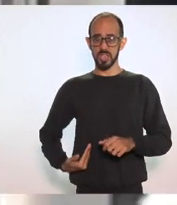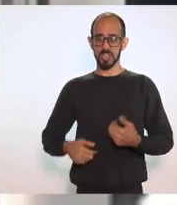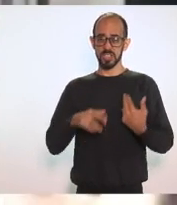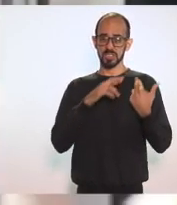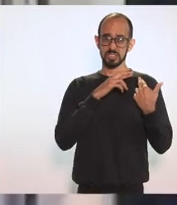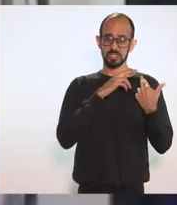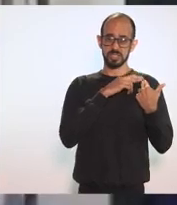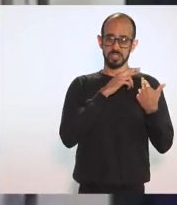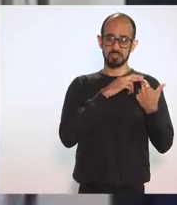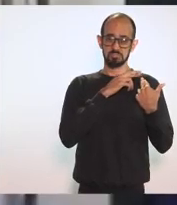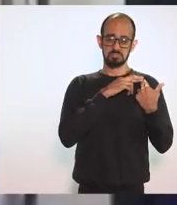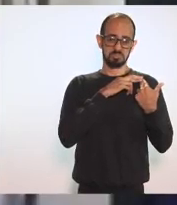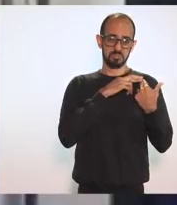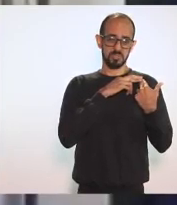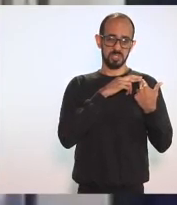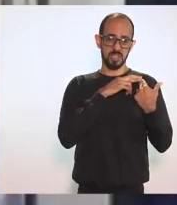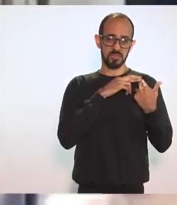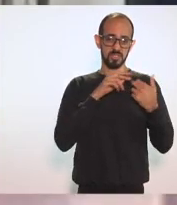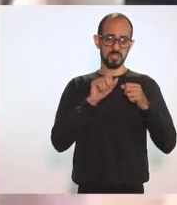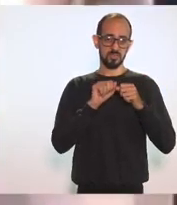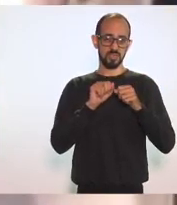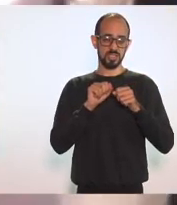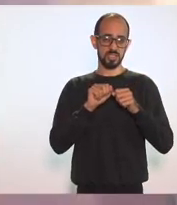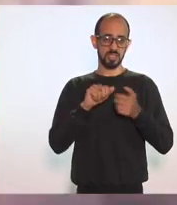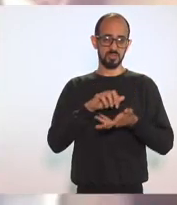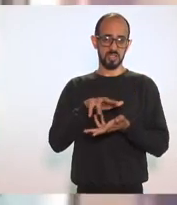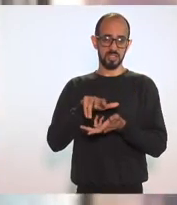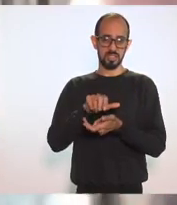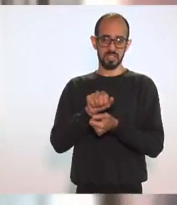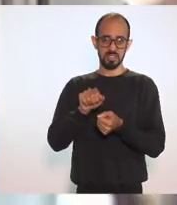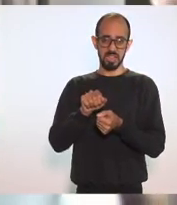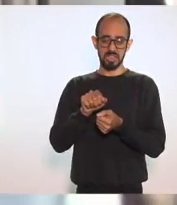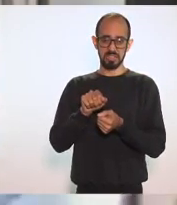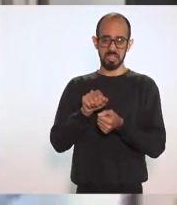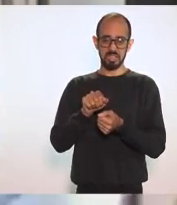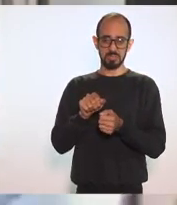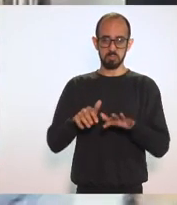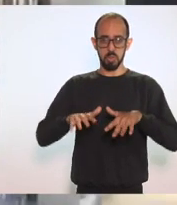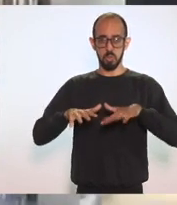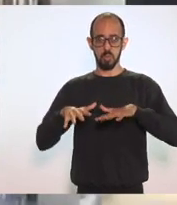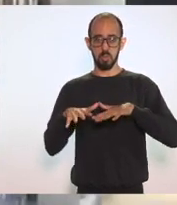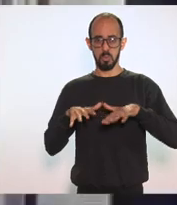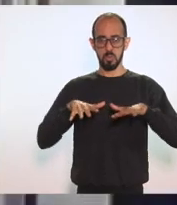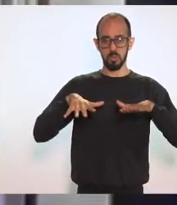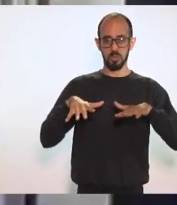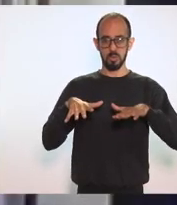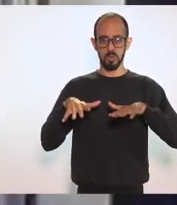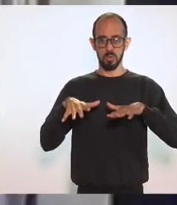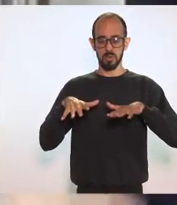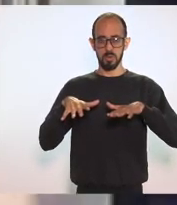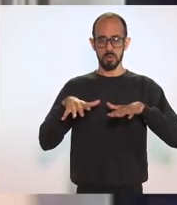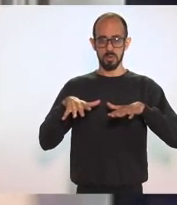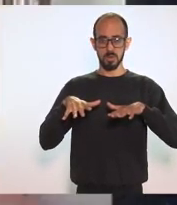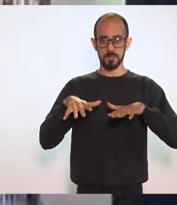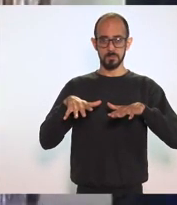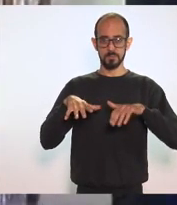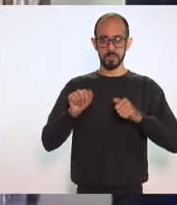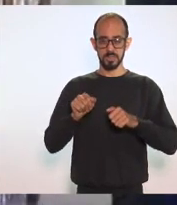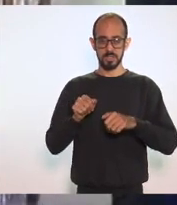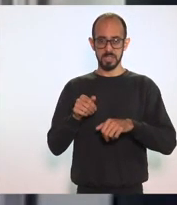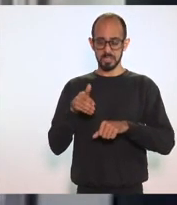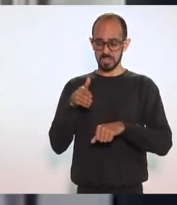tremer. Placas tectônicas morais se deslocam. Nas